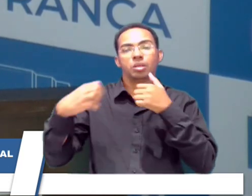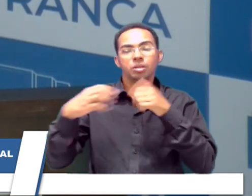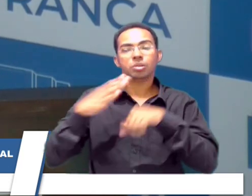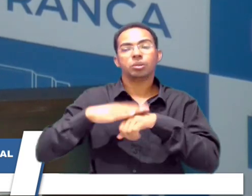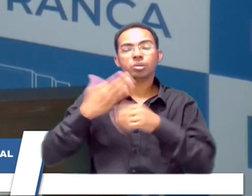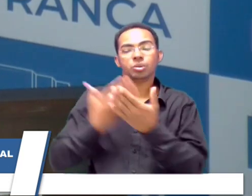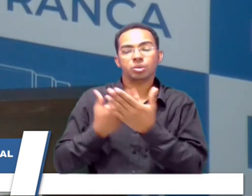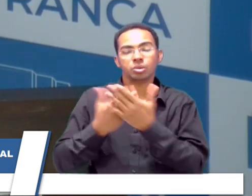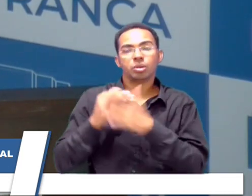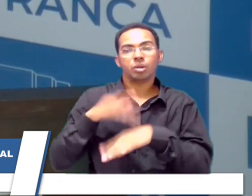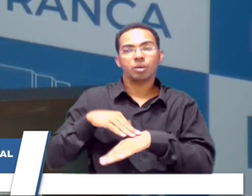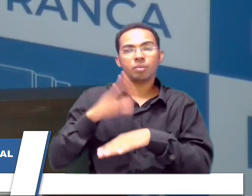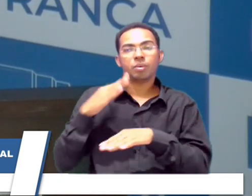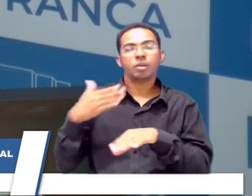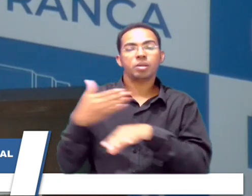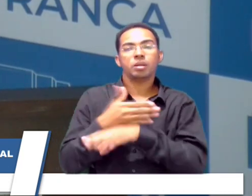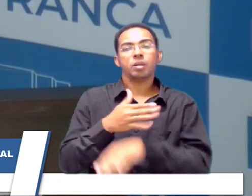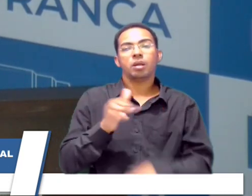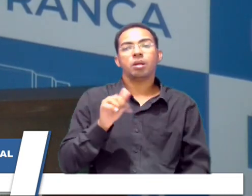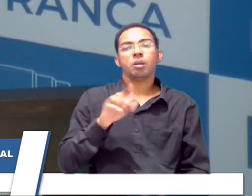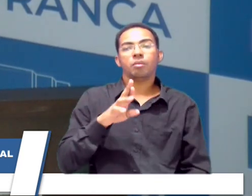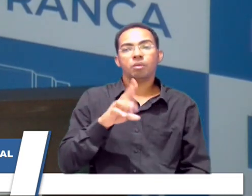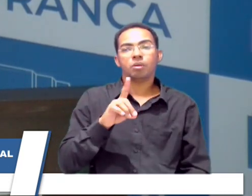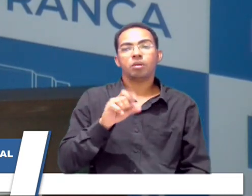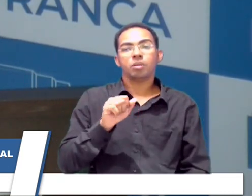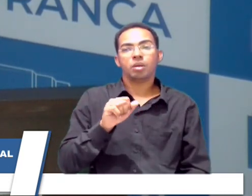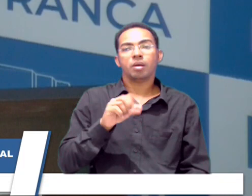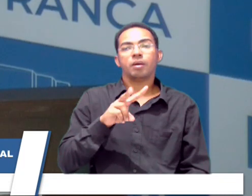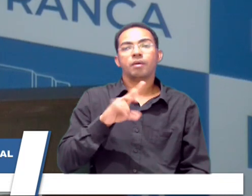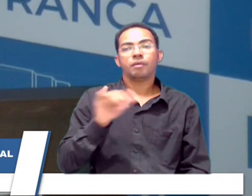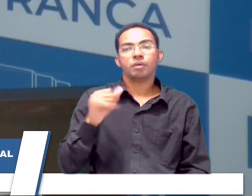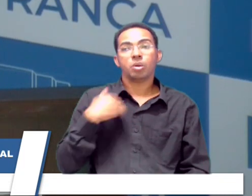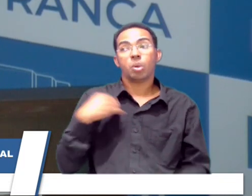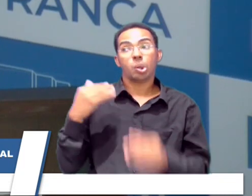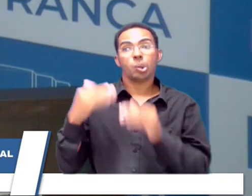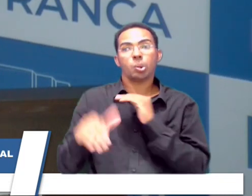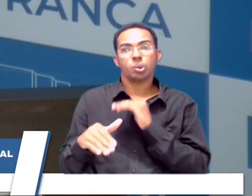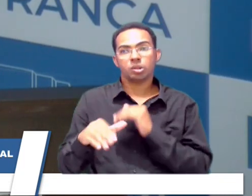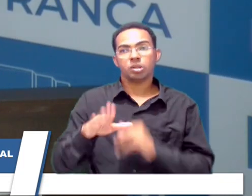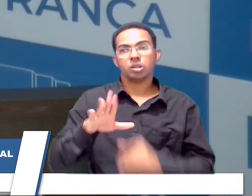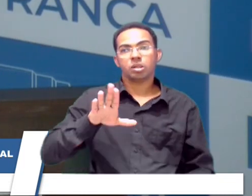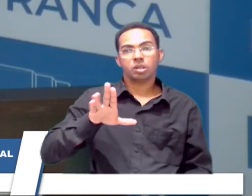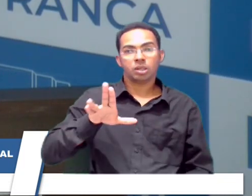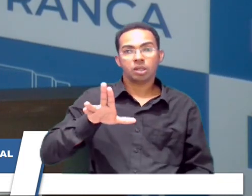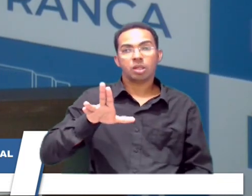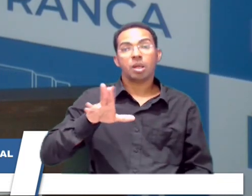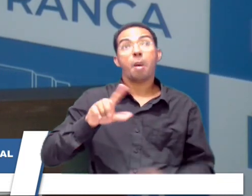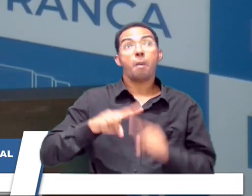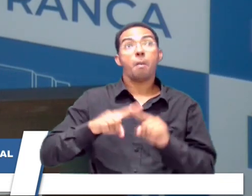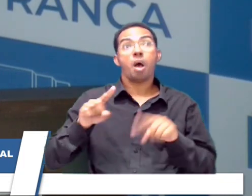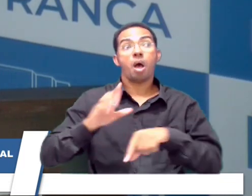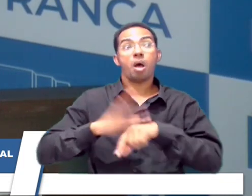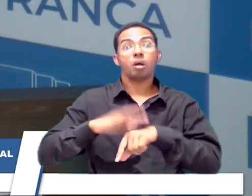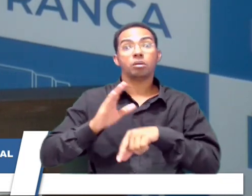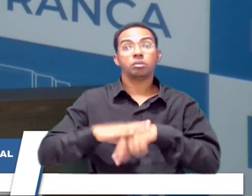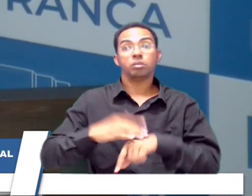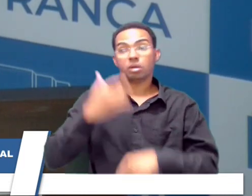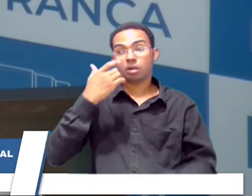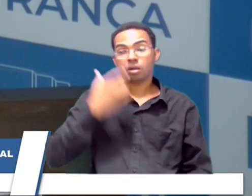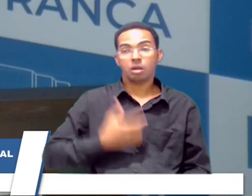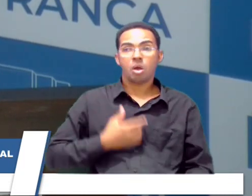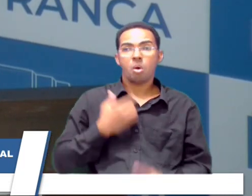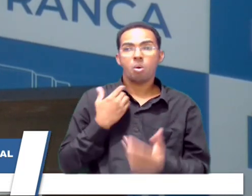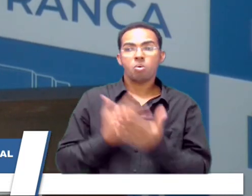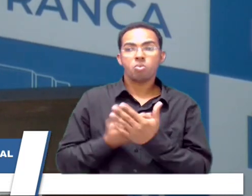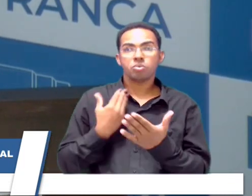para entrar na Flor da Vida, porque eu era uma pessoa contra a cannabis, mas a partir do momento que eu